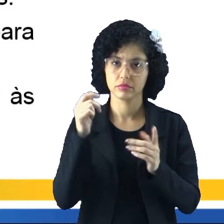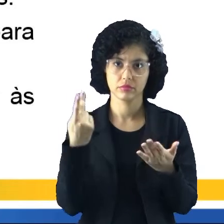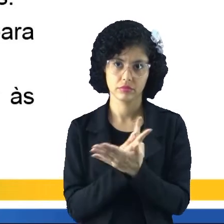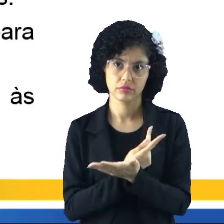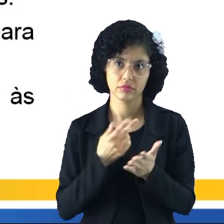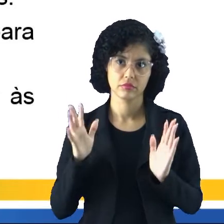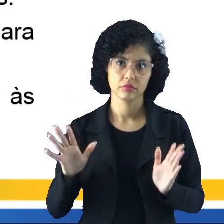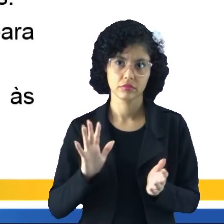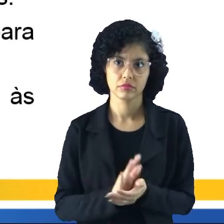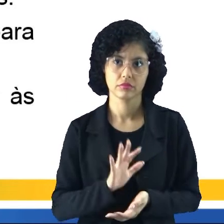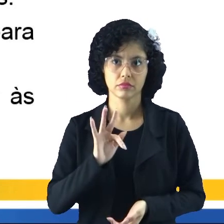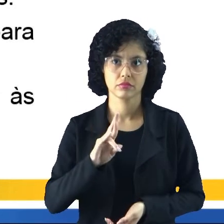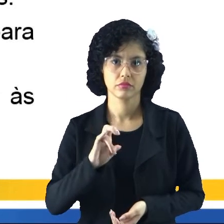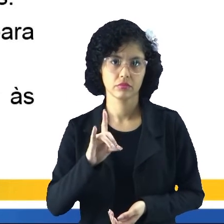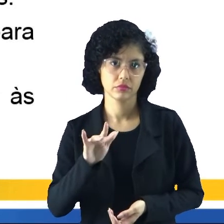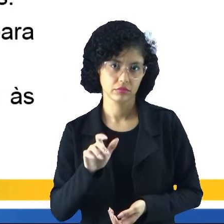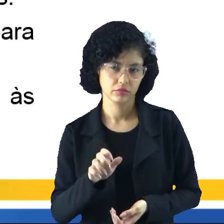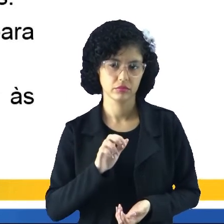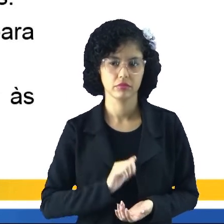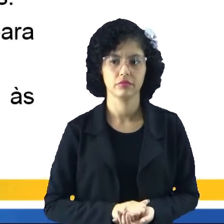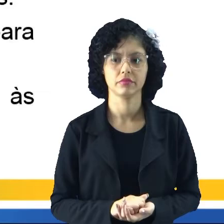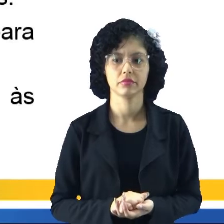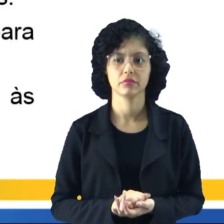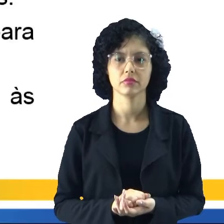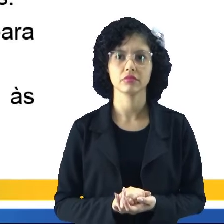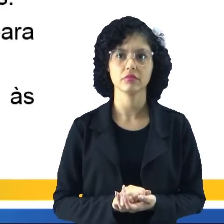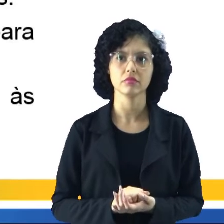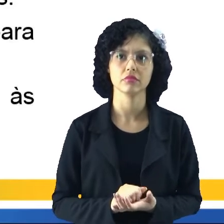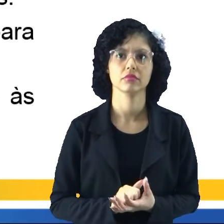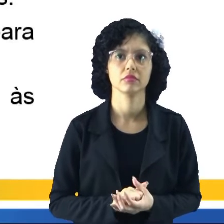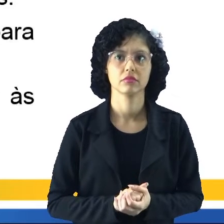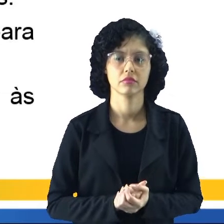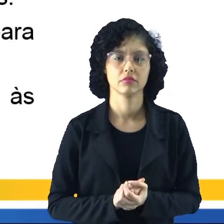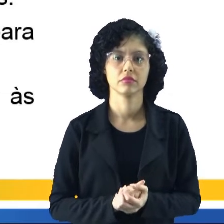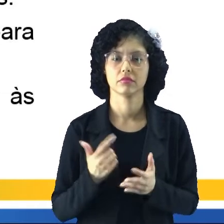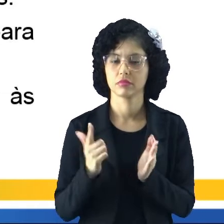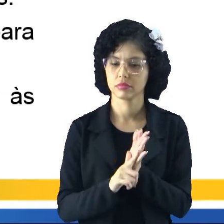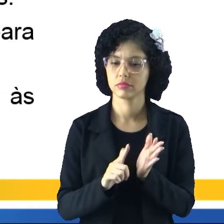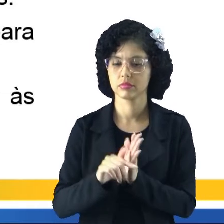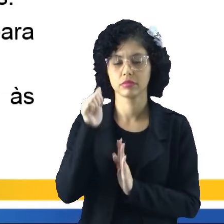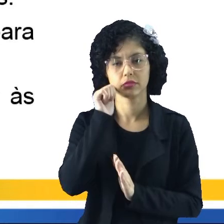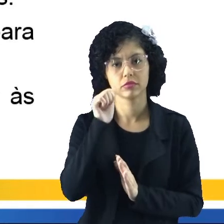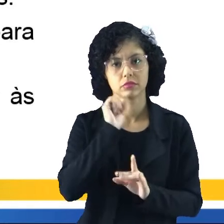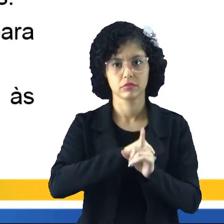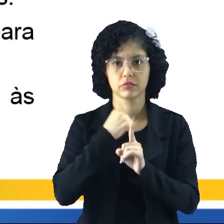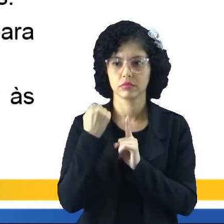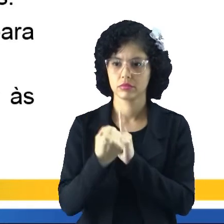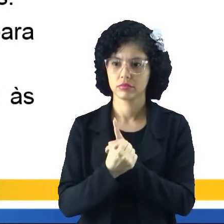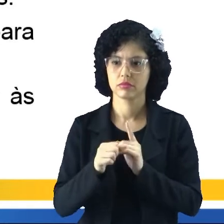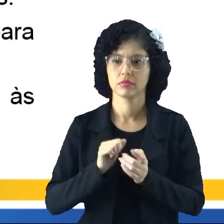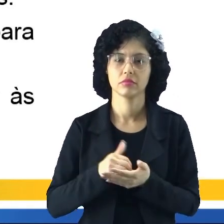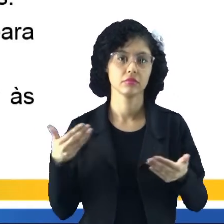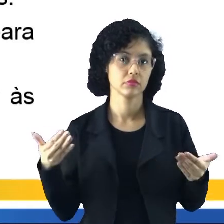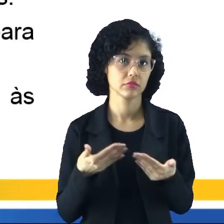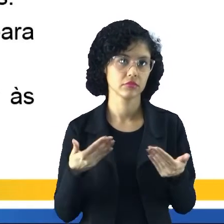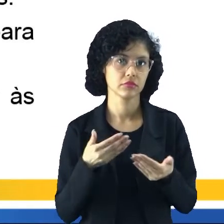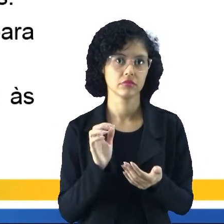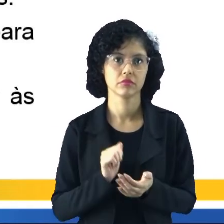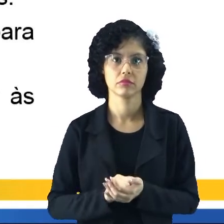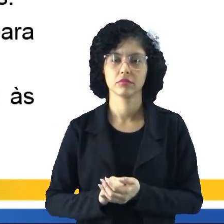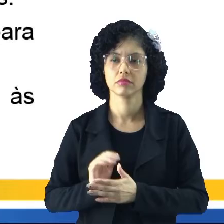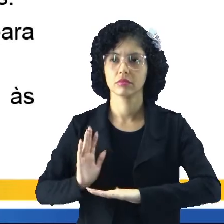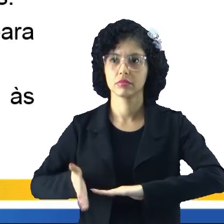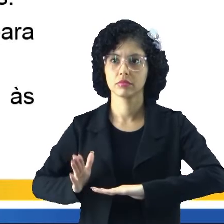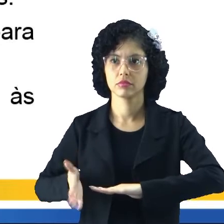quesito feminilidade, né? Falou justamente do papel da mulher na sociedade atual, né, contemporânea.